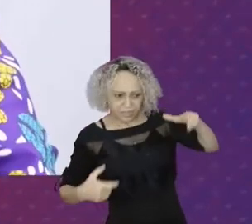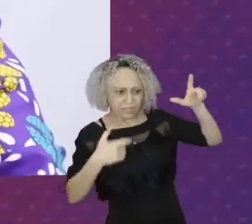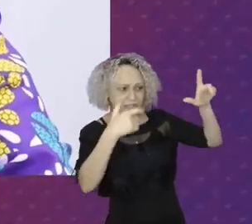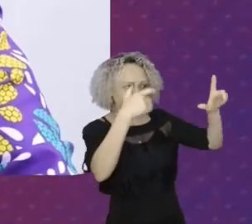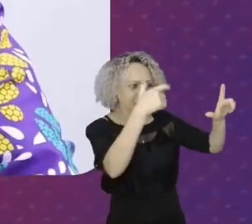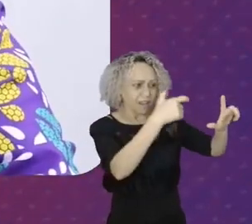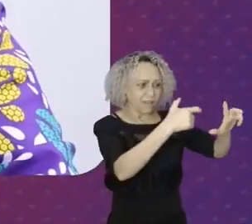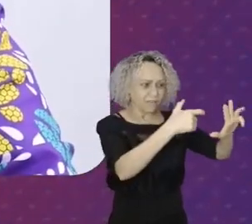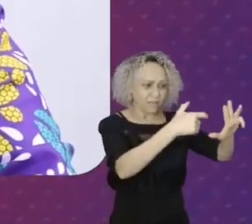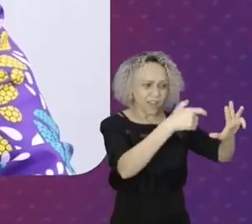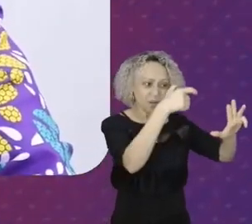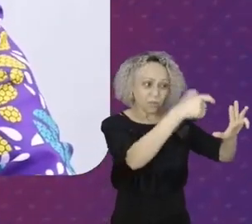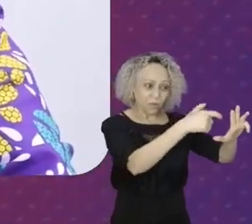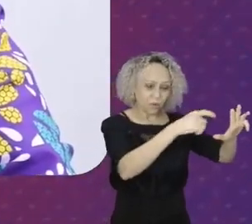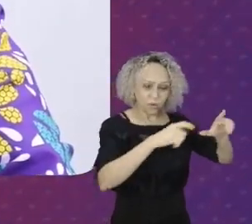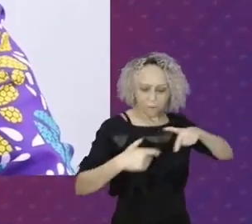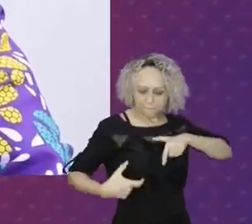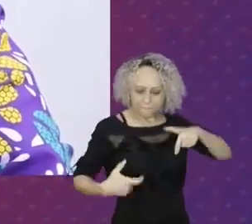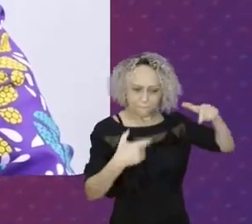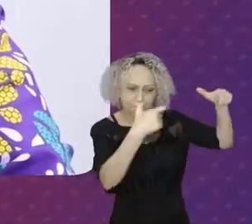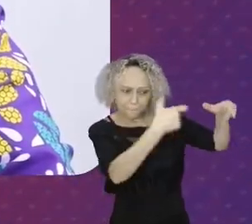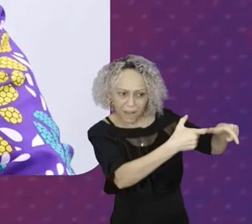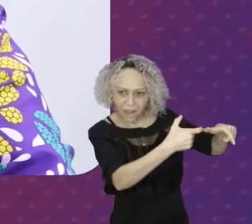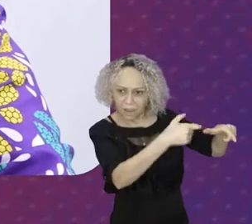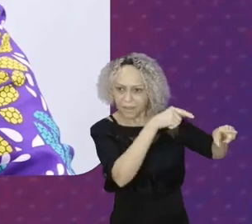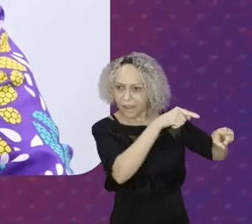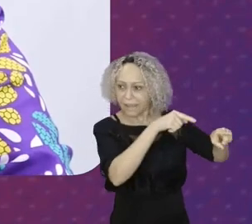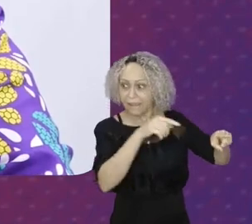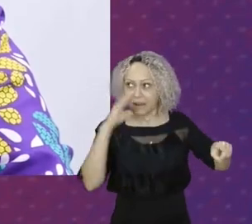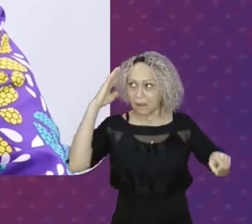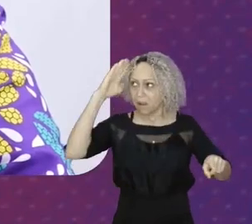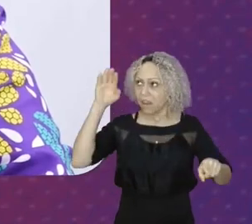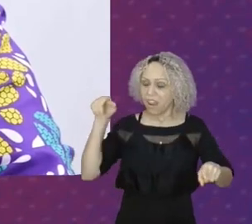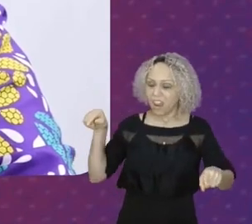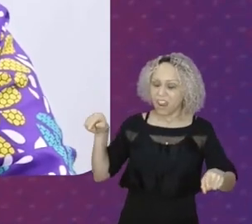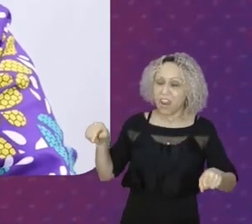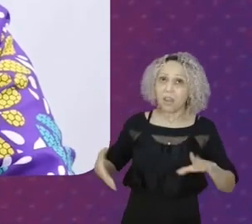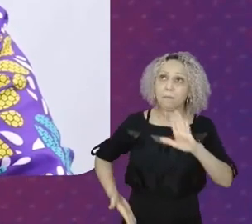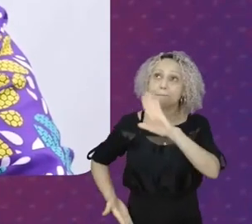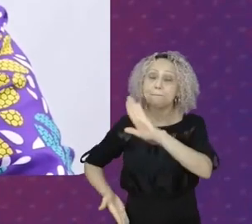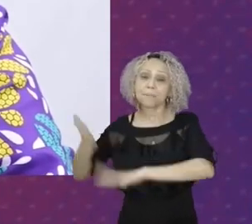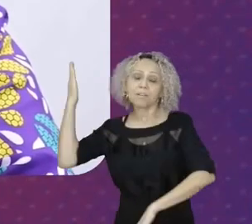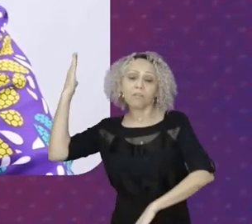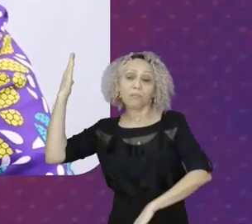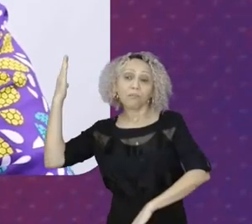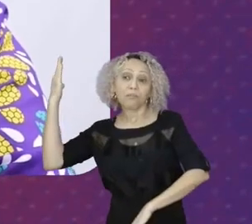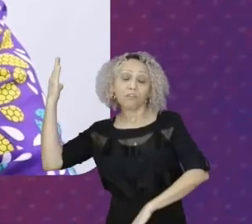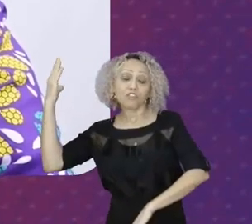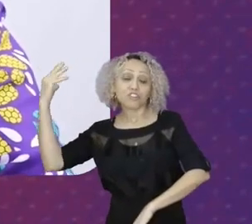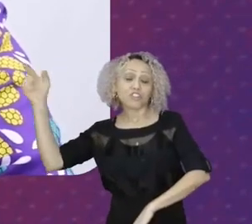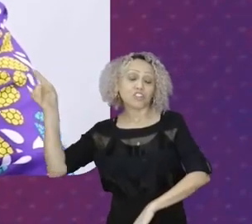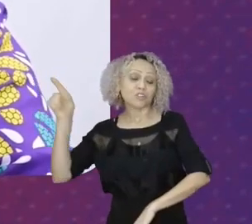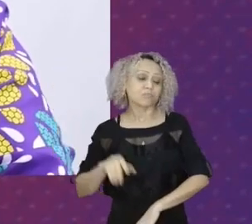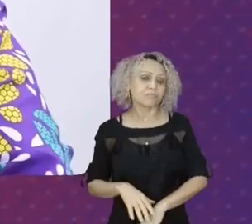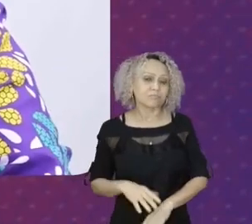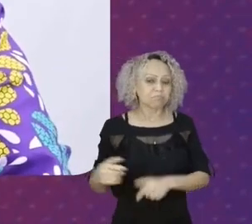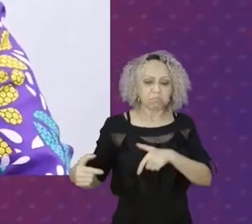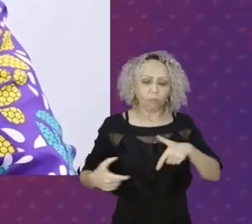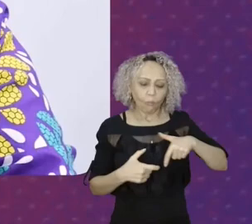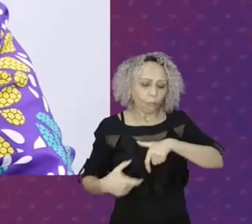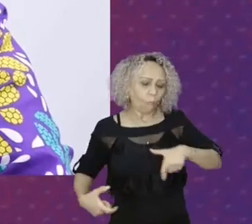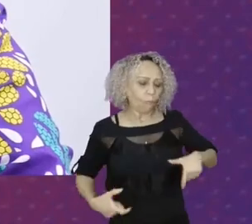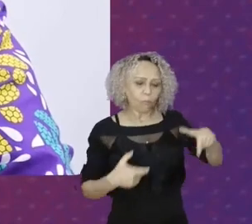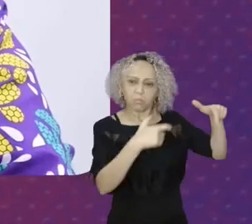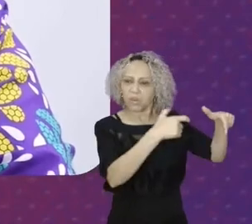formas, ir lá entregar a faixa presidencial, né? Foi um momento lindo, emocionante, mas agora o nosso